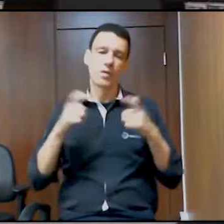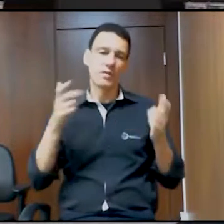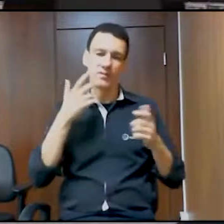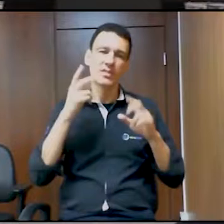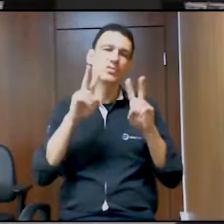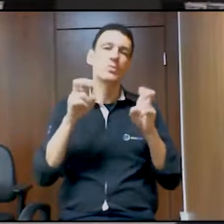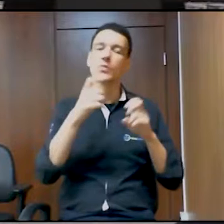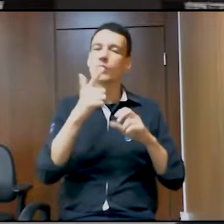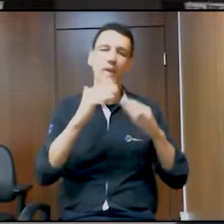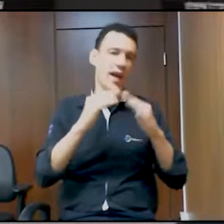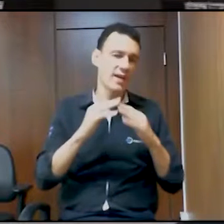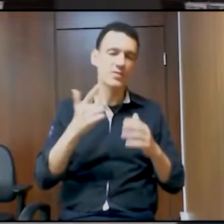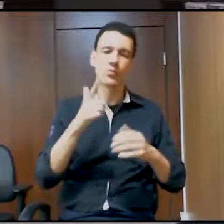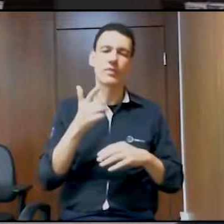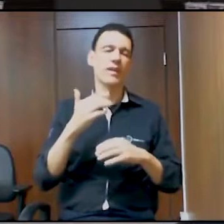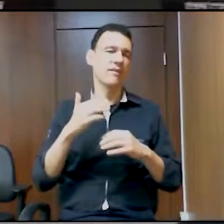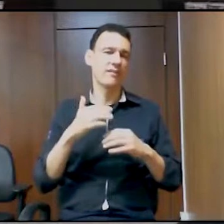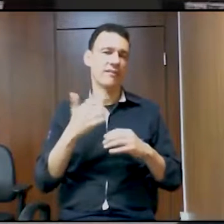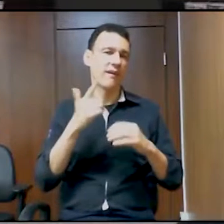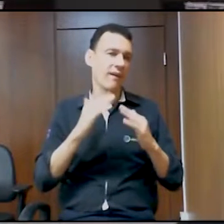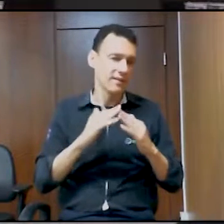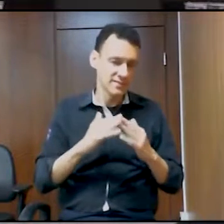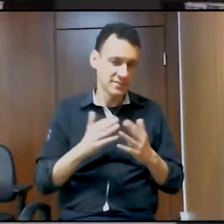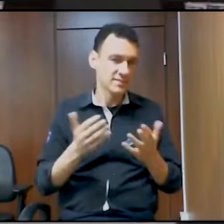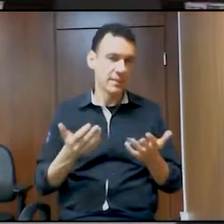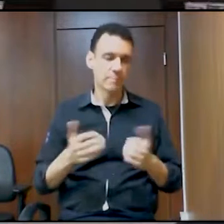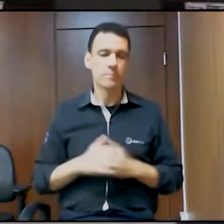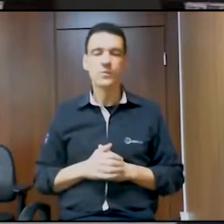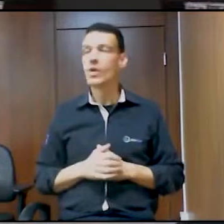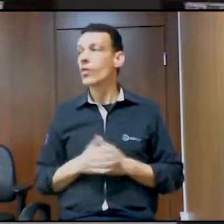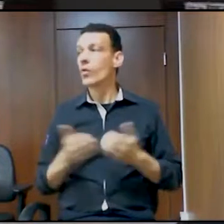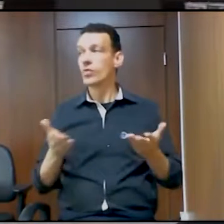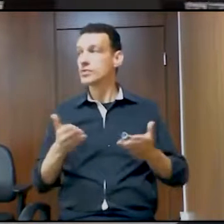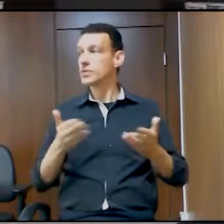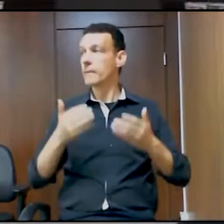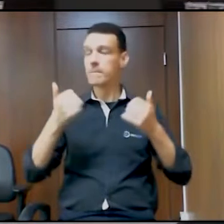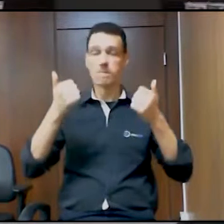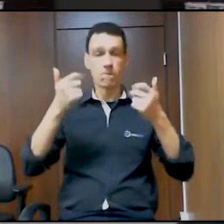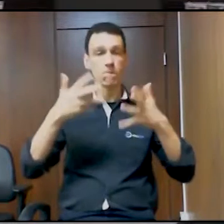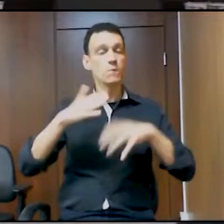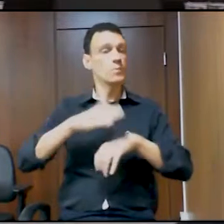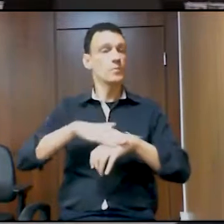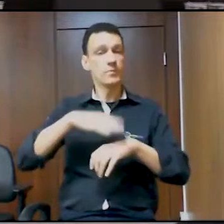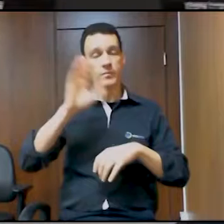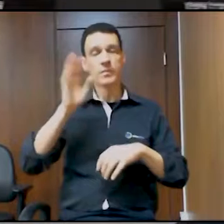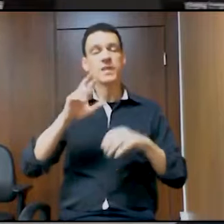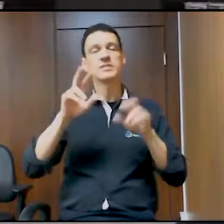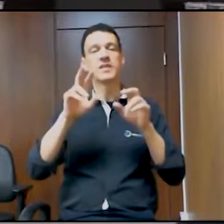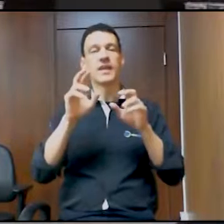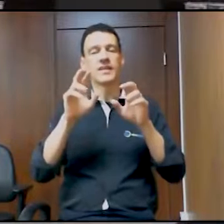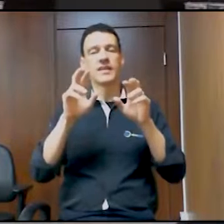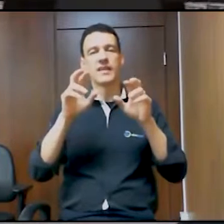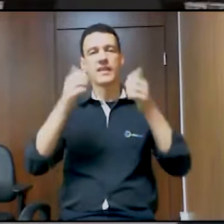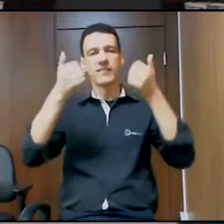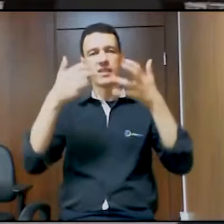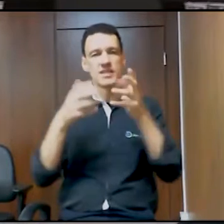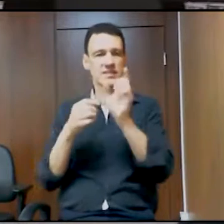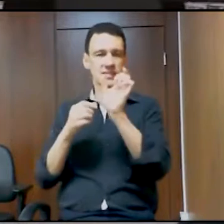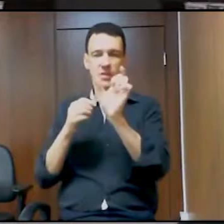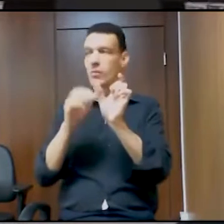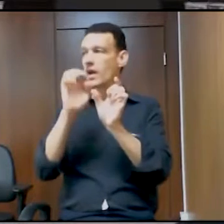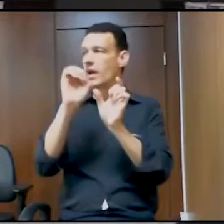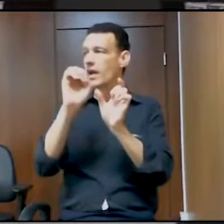E hoje, na questão de população em situação de rua, vigora muito uma definição, que é a definição ethos, que foi cunhada na